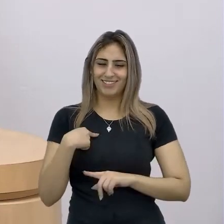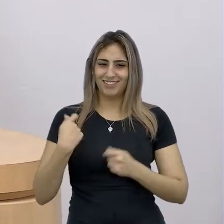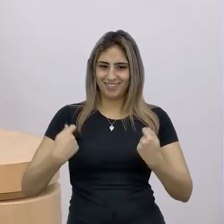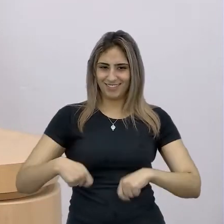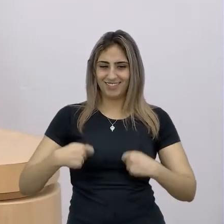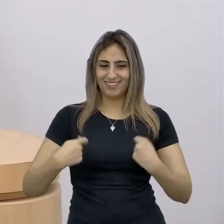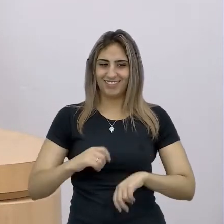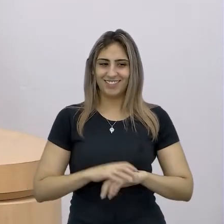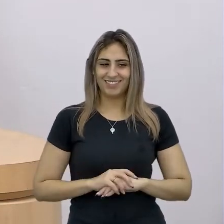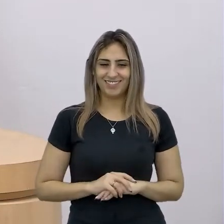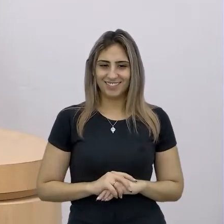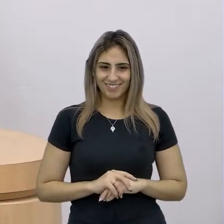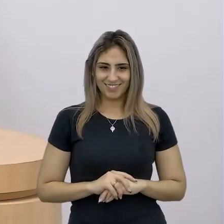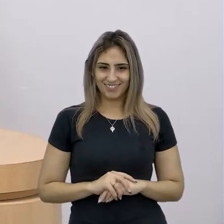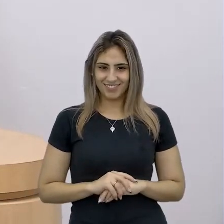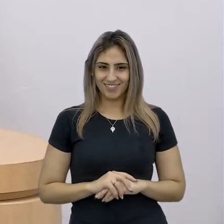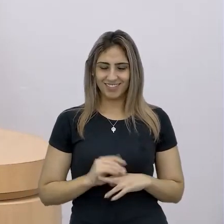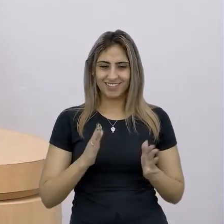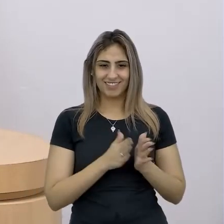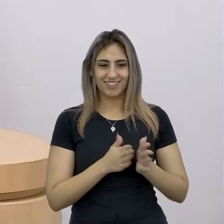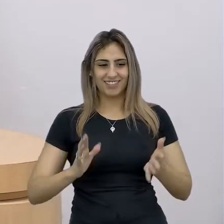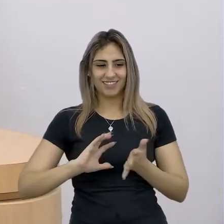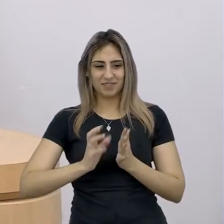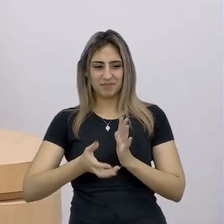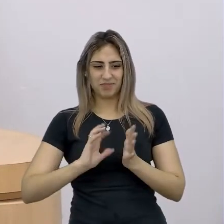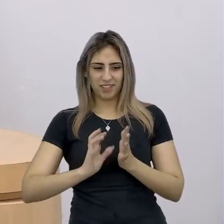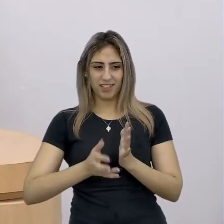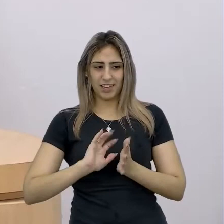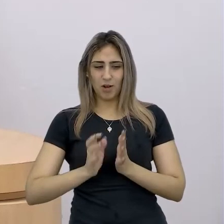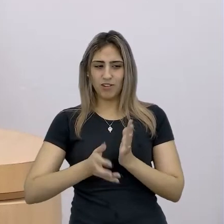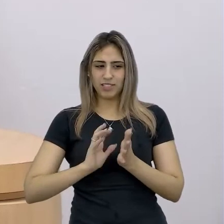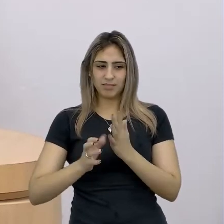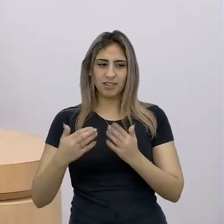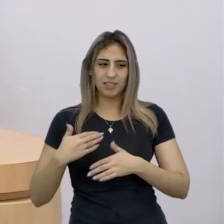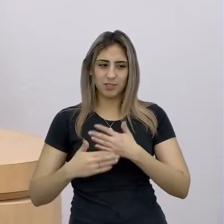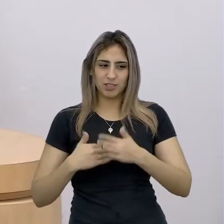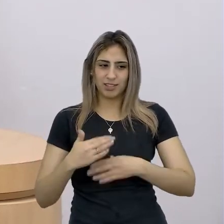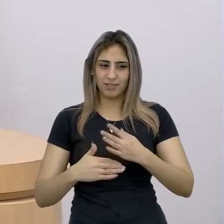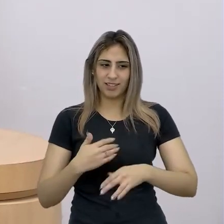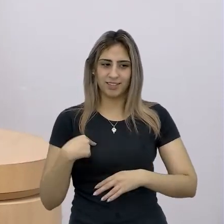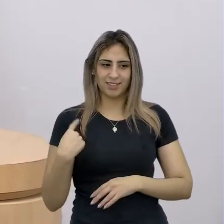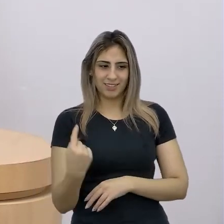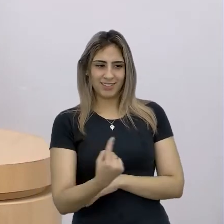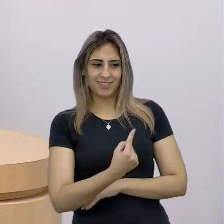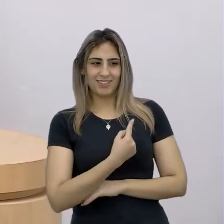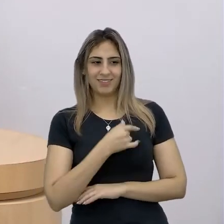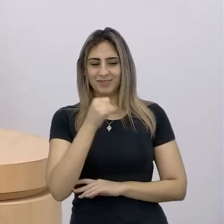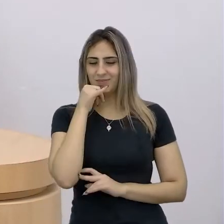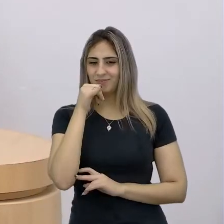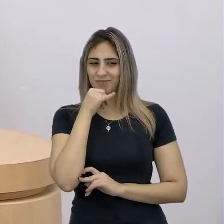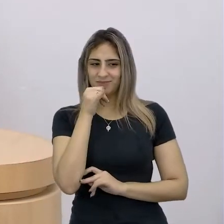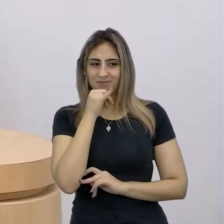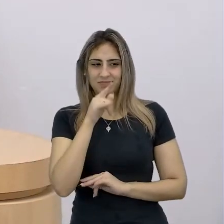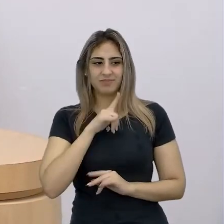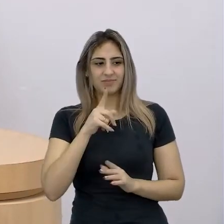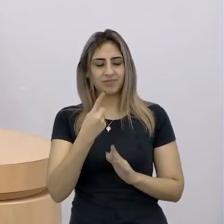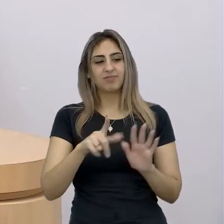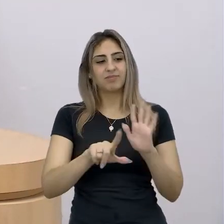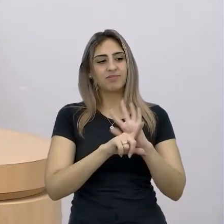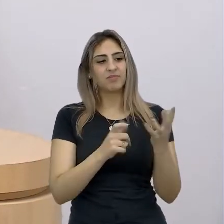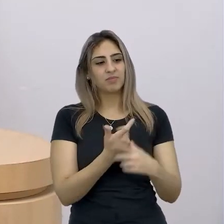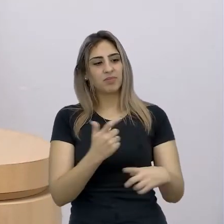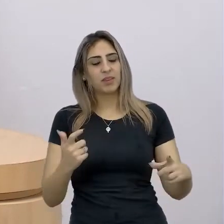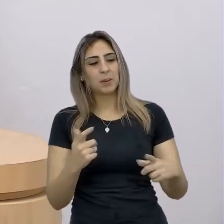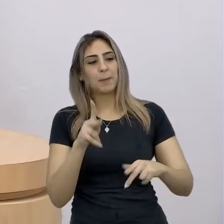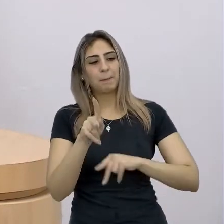né? O Partido Democrata, né, dos democratas, por exemplo, eles abrangem uma grande